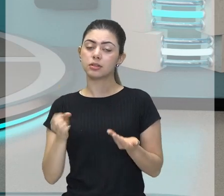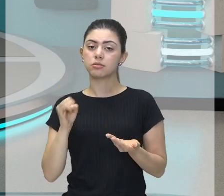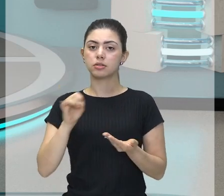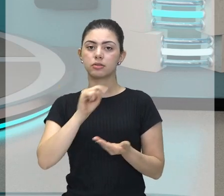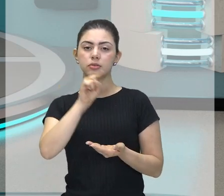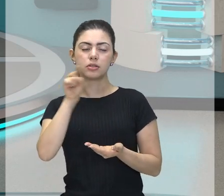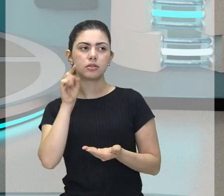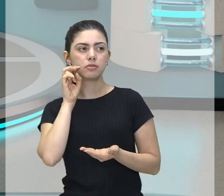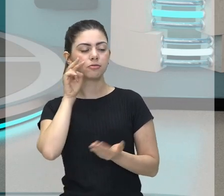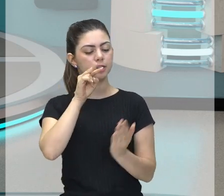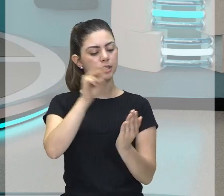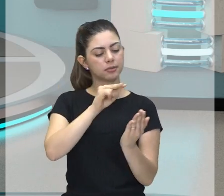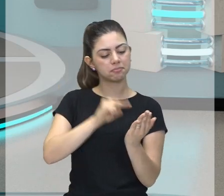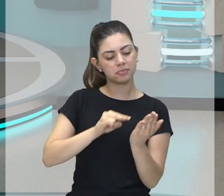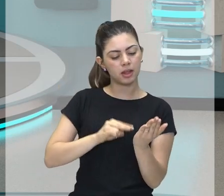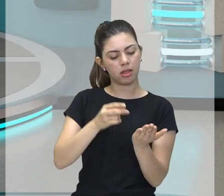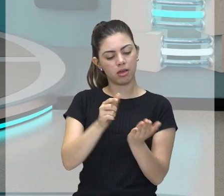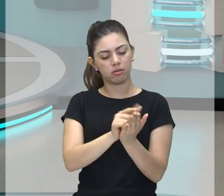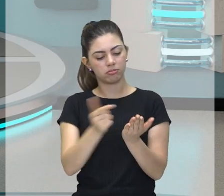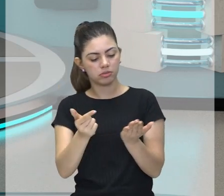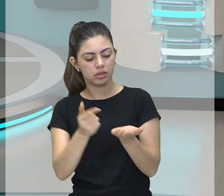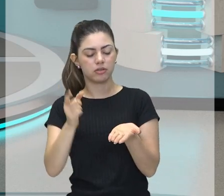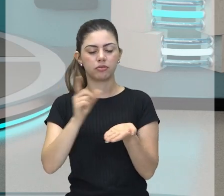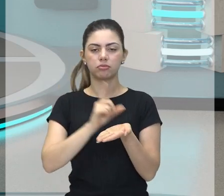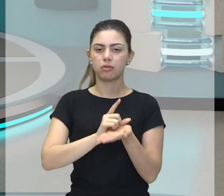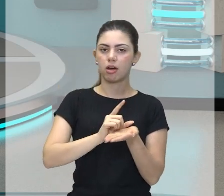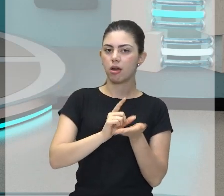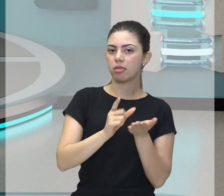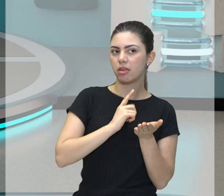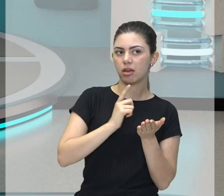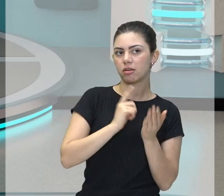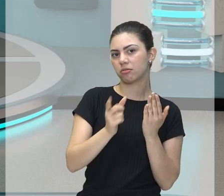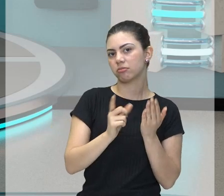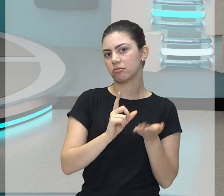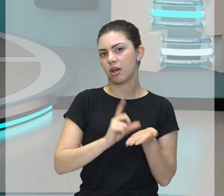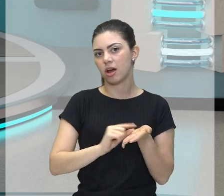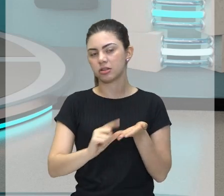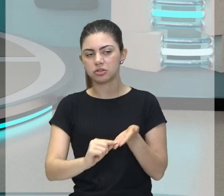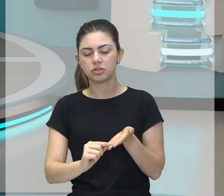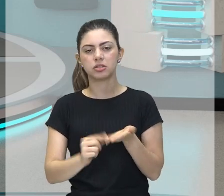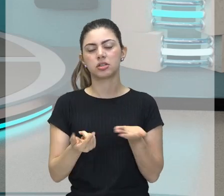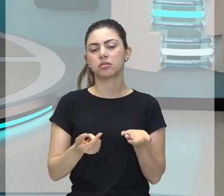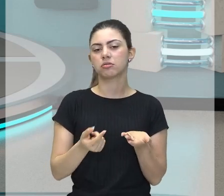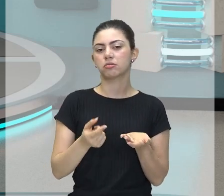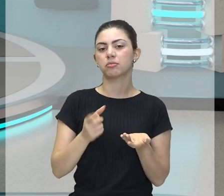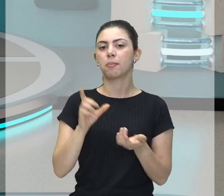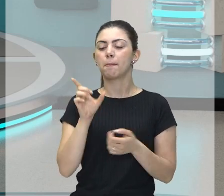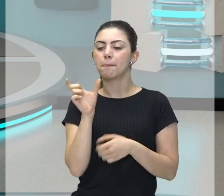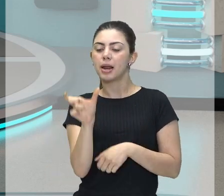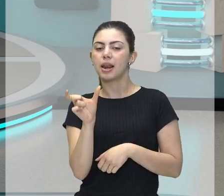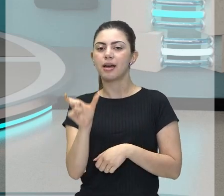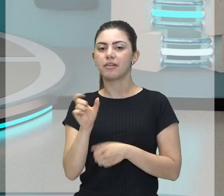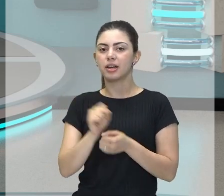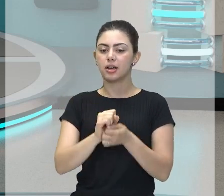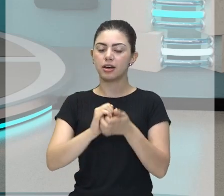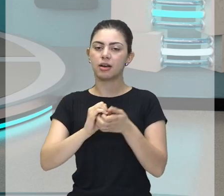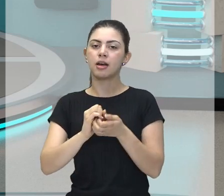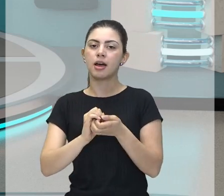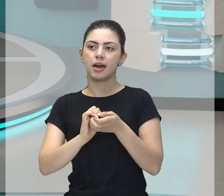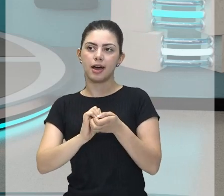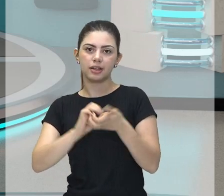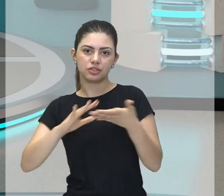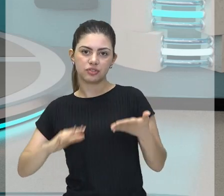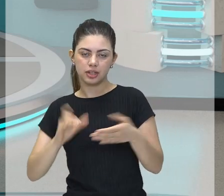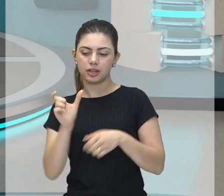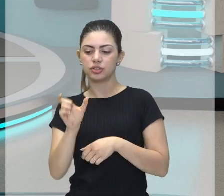escrito em livros, artigos, né, ainda essa palavra antiga desporto, atividade desportiva, é a mesma coisa que